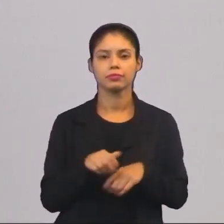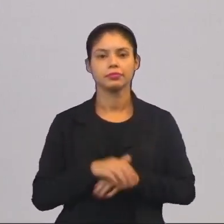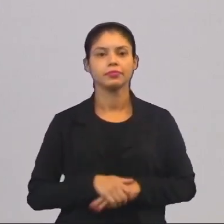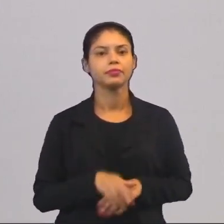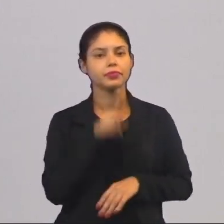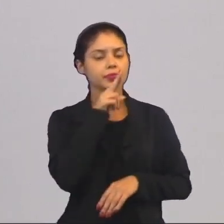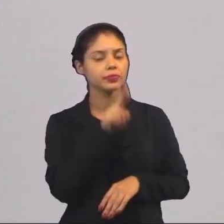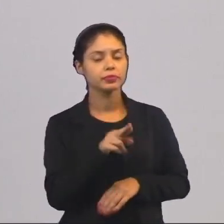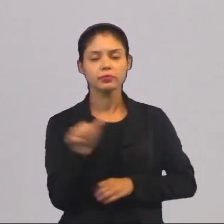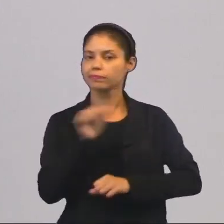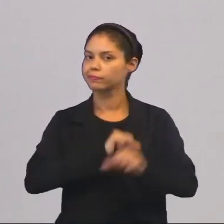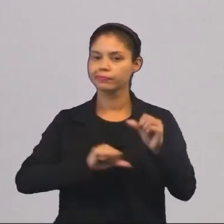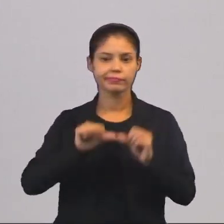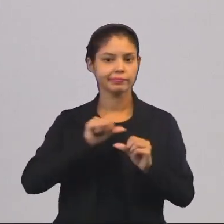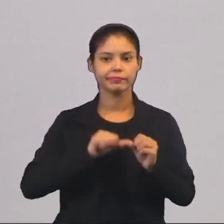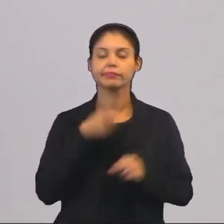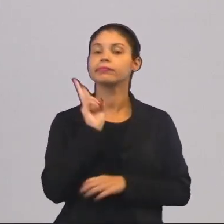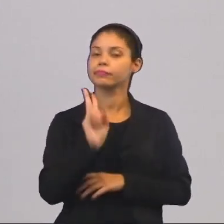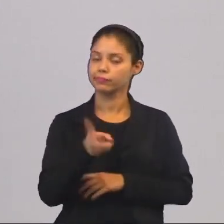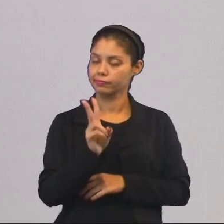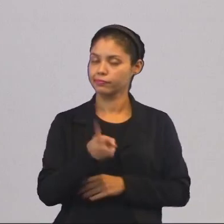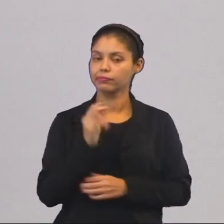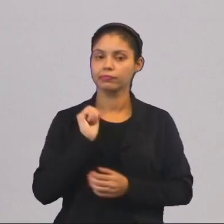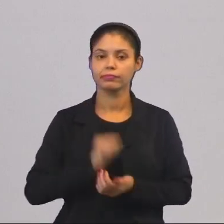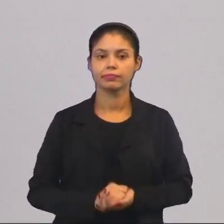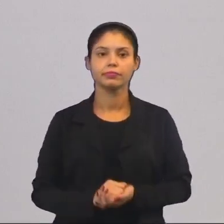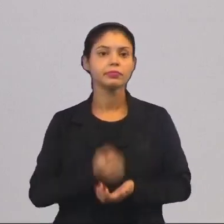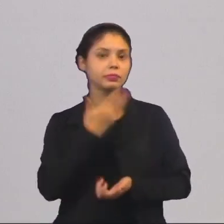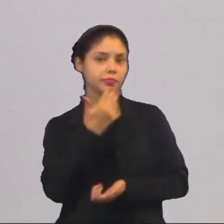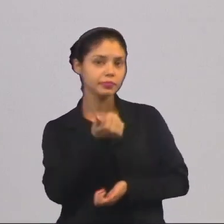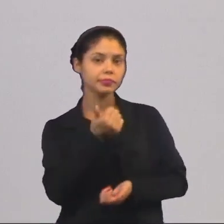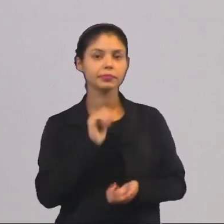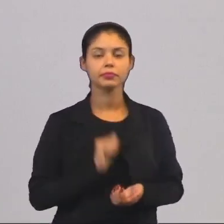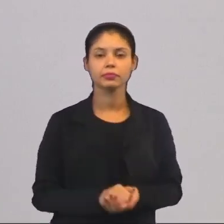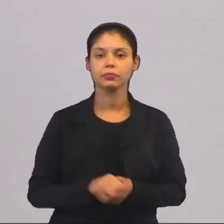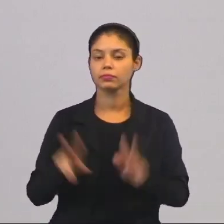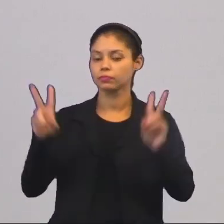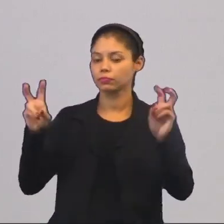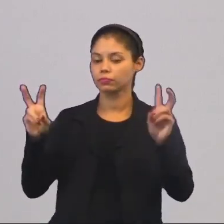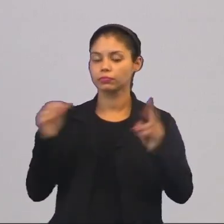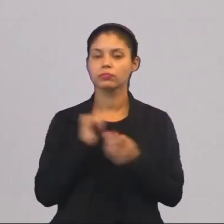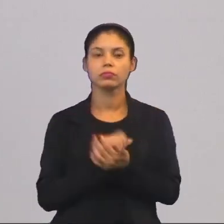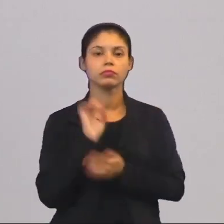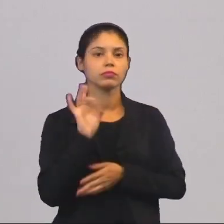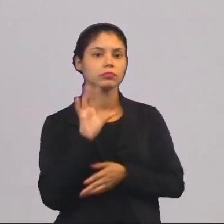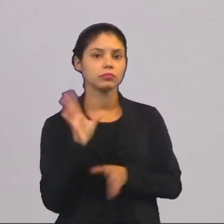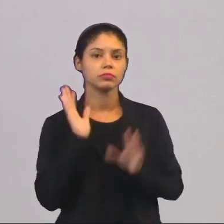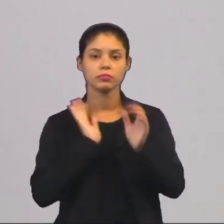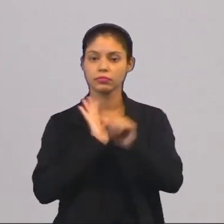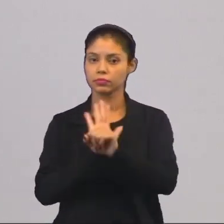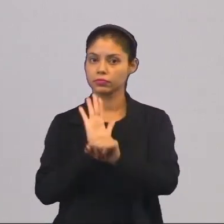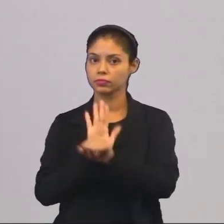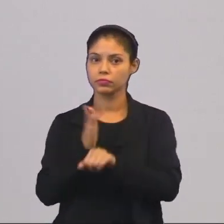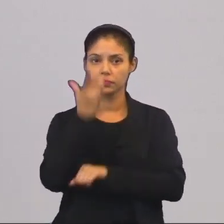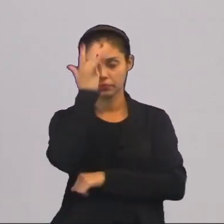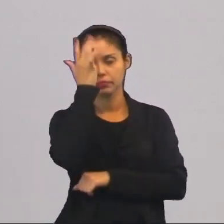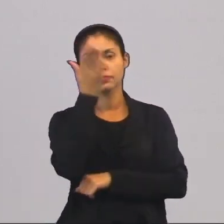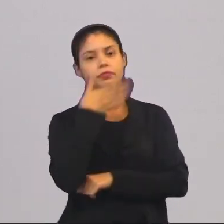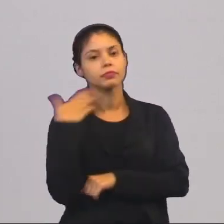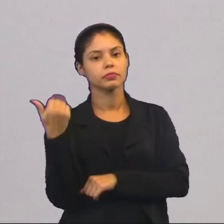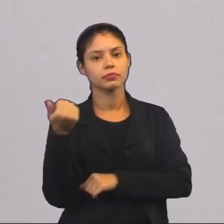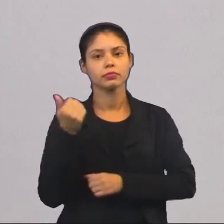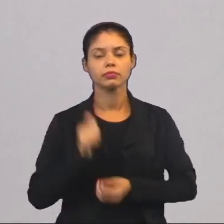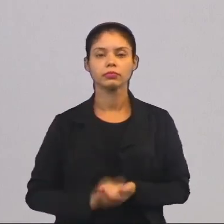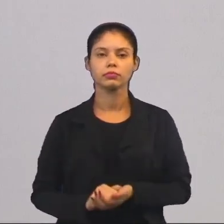tá? O resultado não altera, é o mesmo, tá? O Teorema de Jacobi só vem para ajudar e